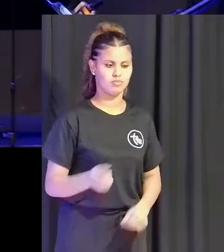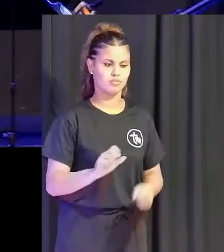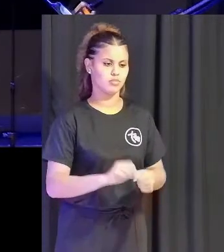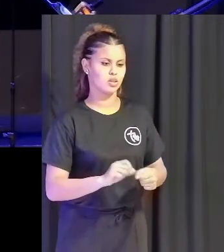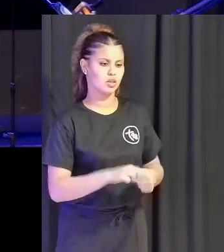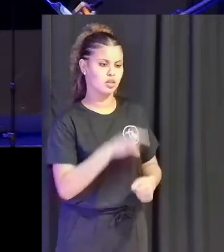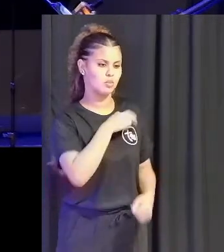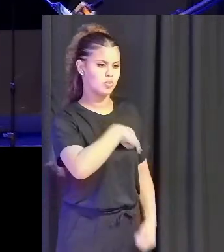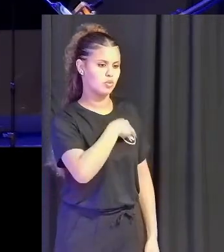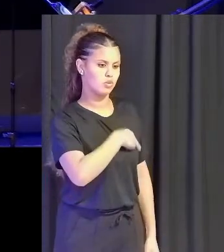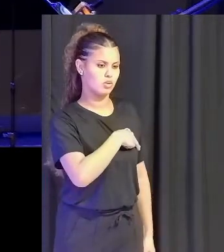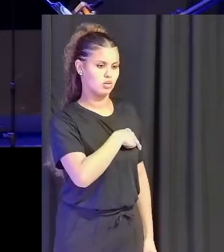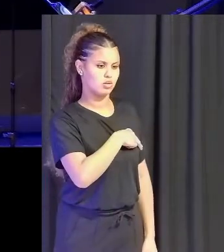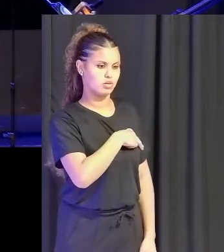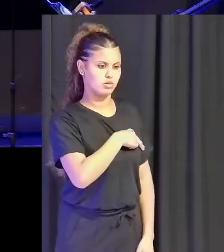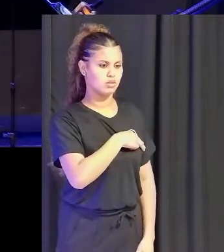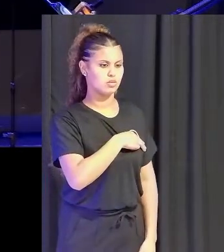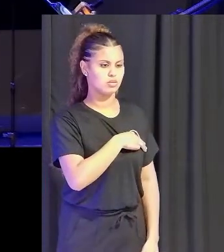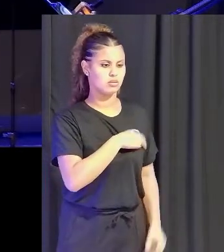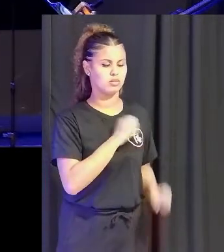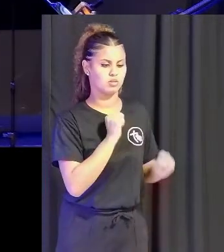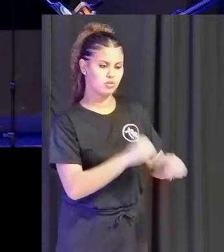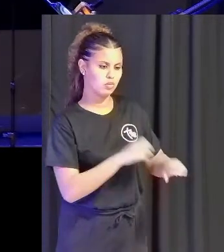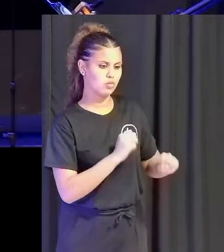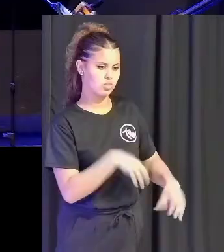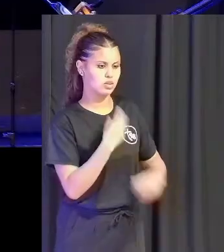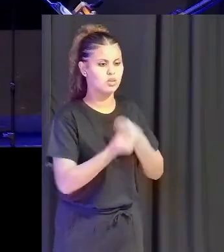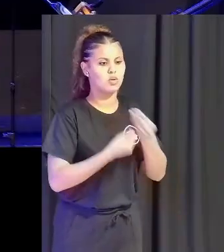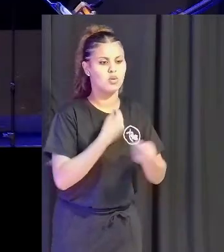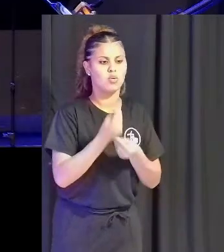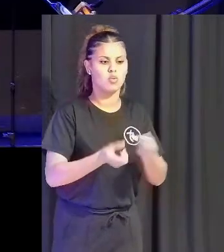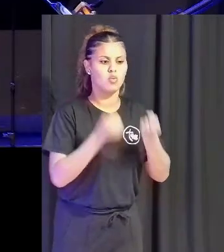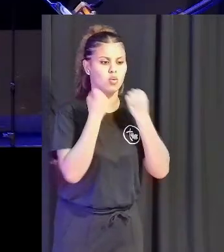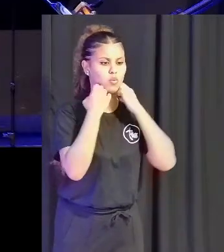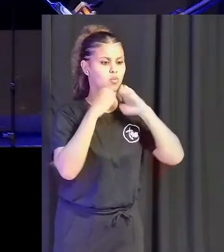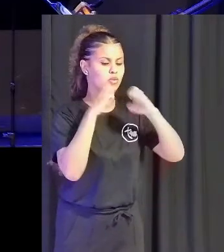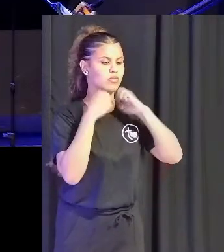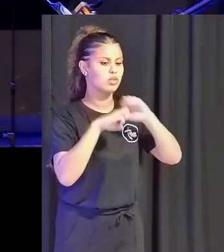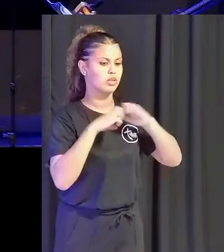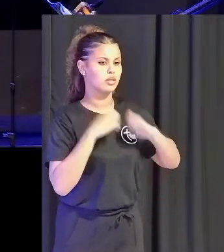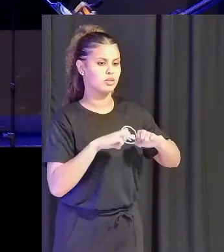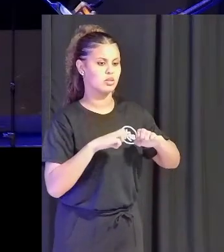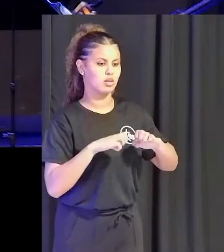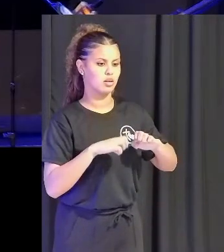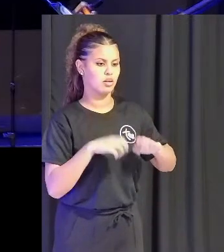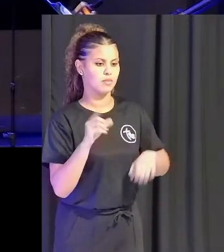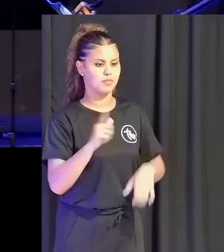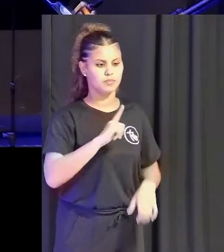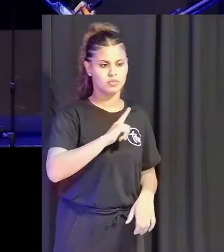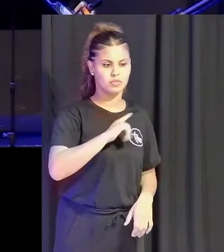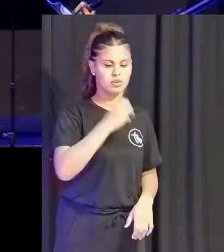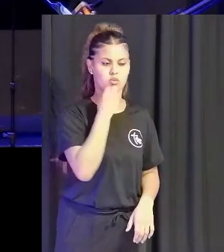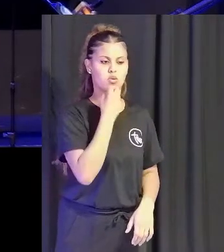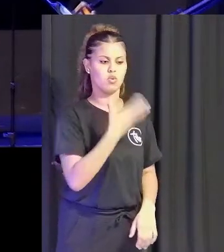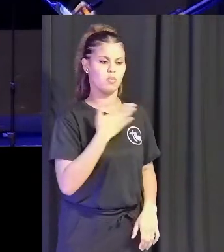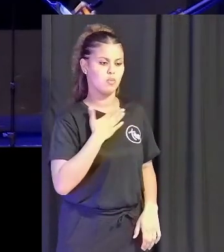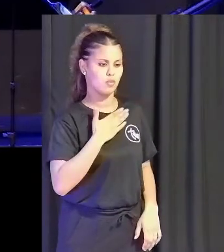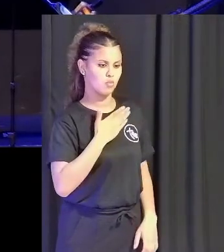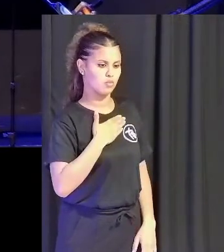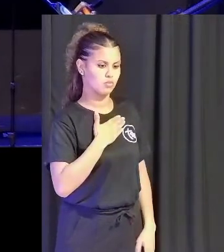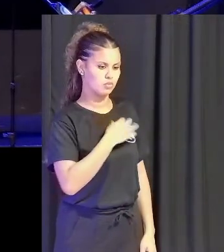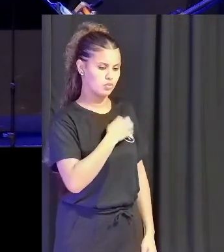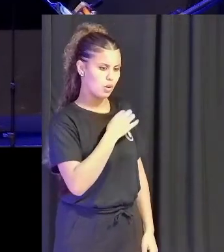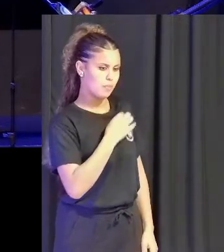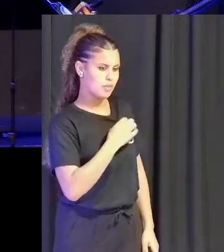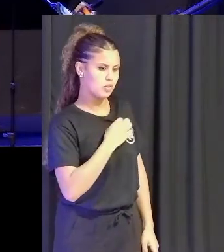como evangelizar, tem sido de proveito para mim como missionário e tem me ajudado